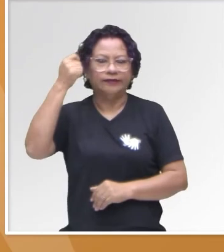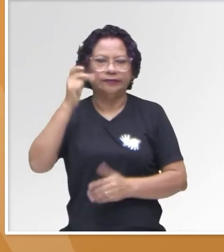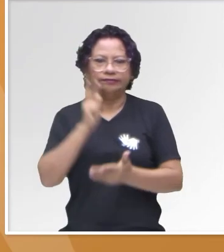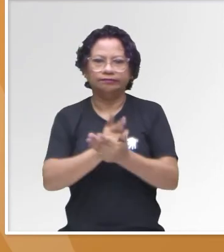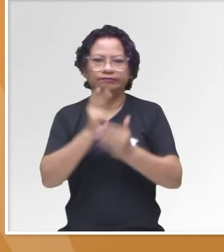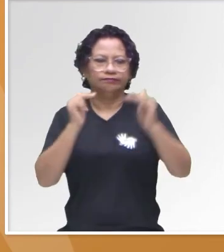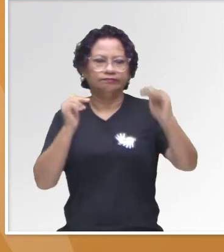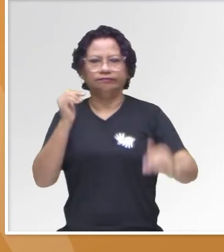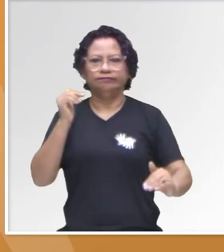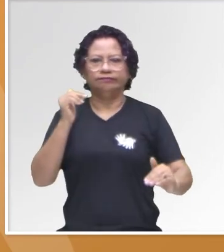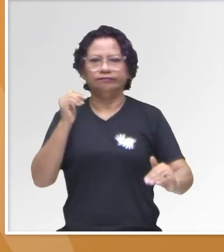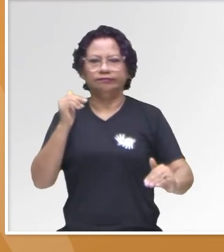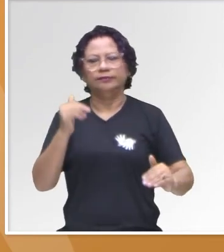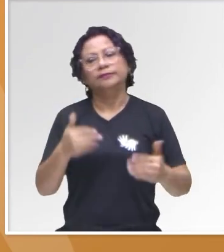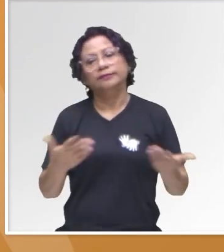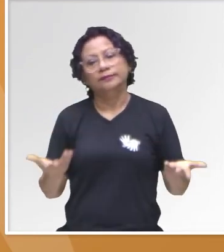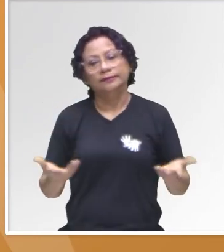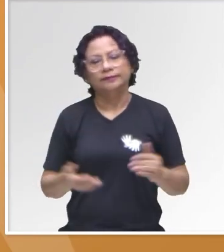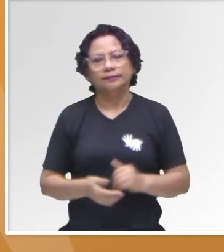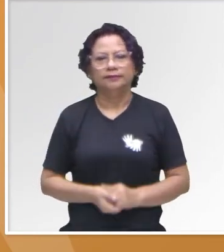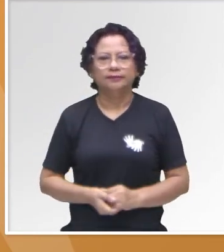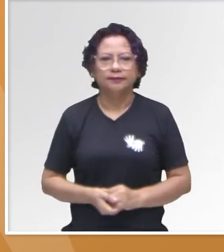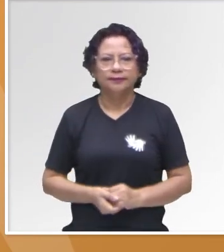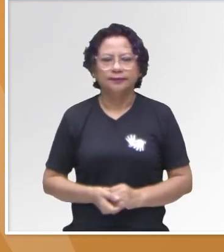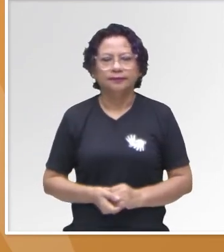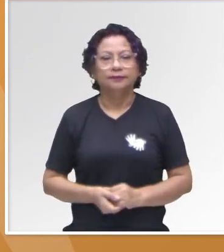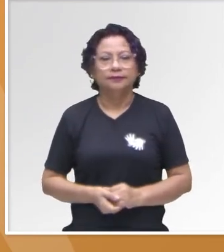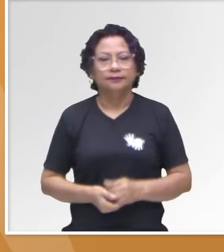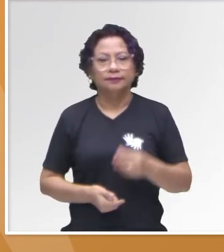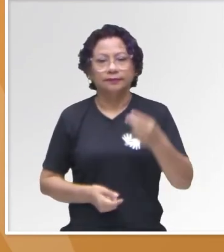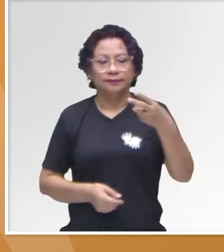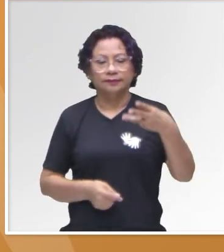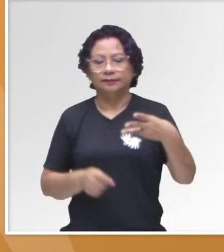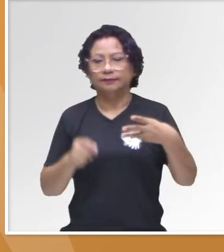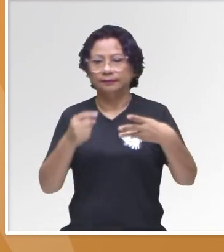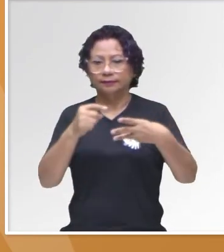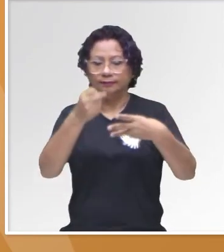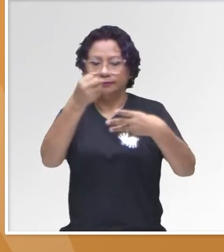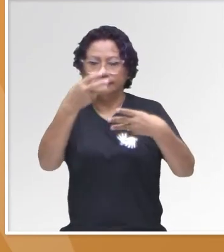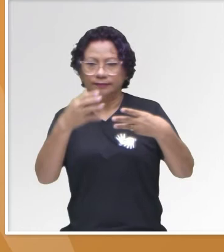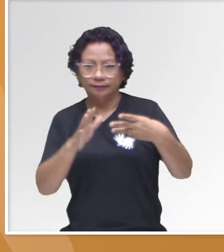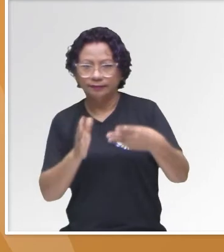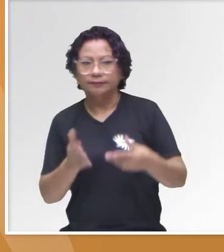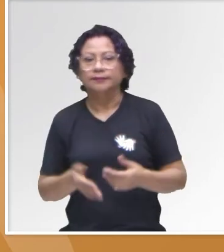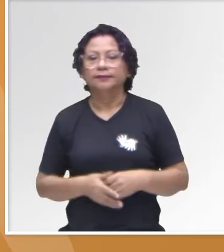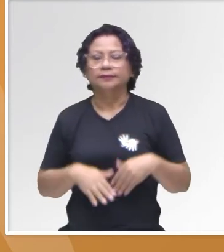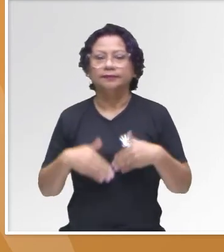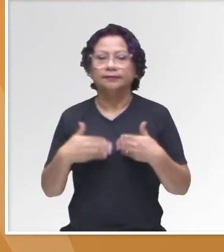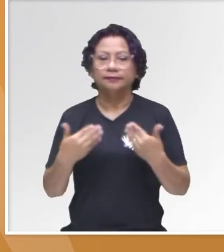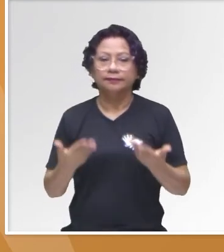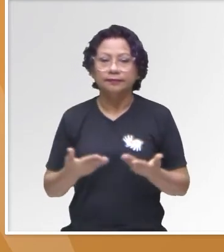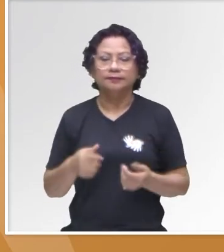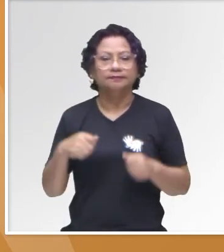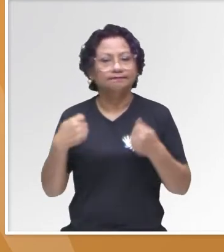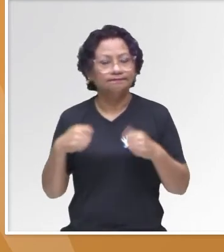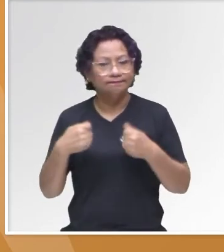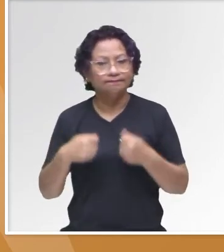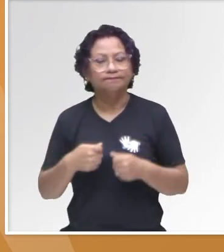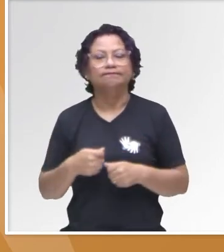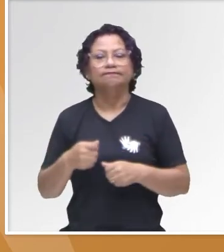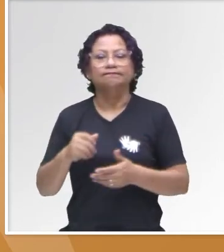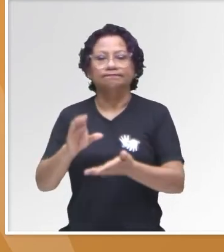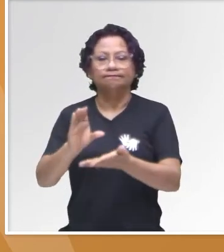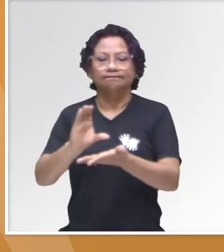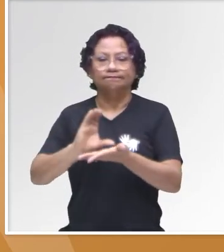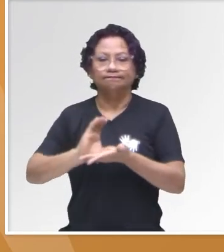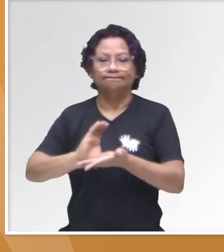aí o terceiro ponto, que é a atração de capital externo, né, para investimentos. Essas empresas aí que eu